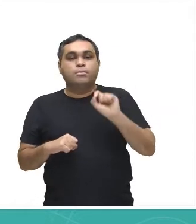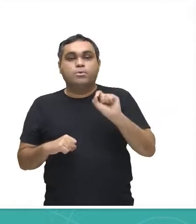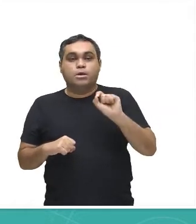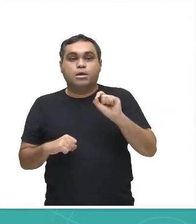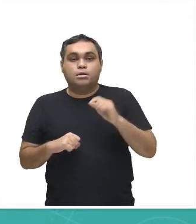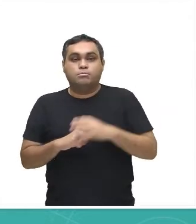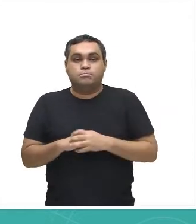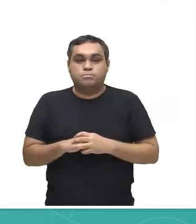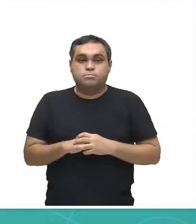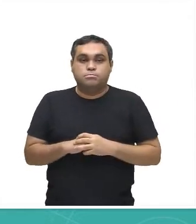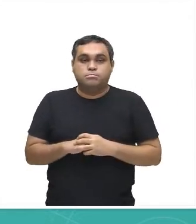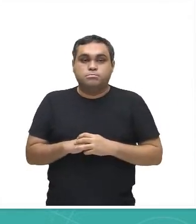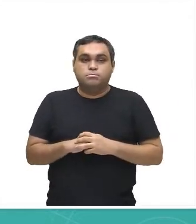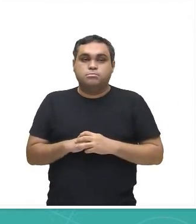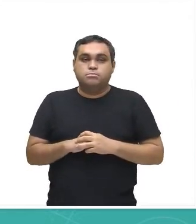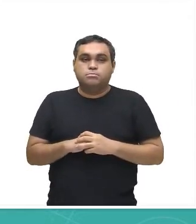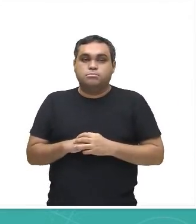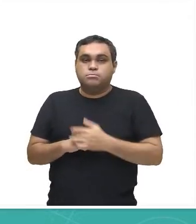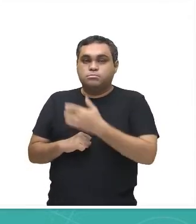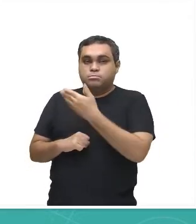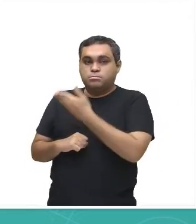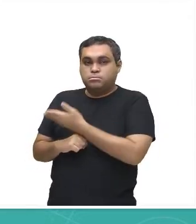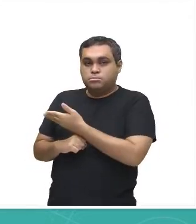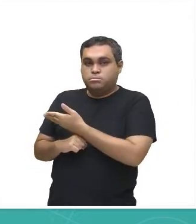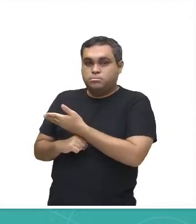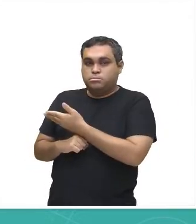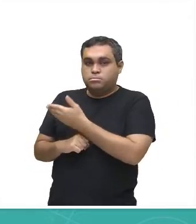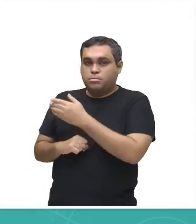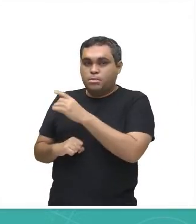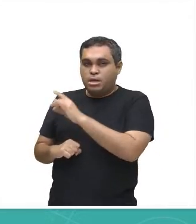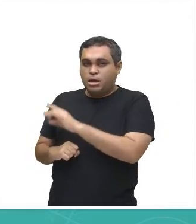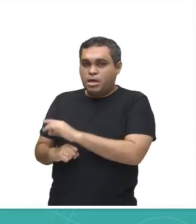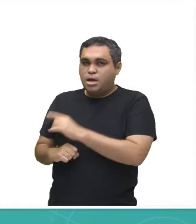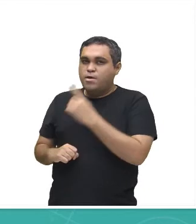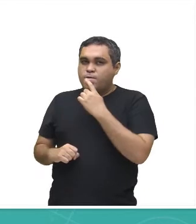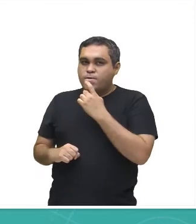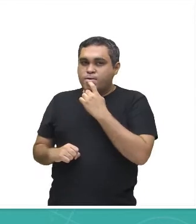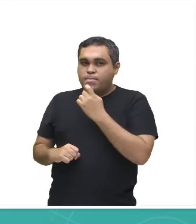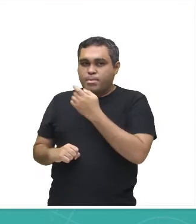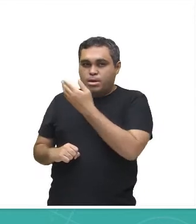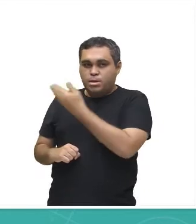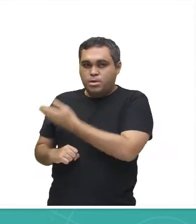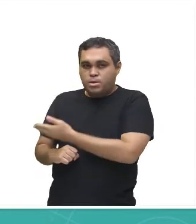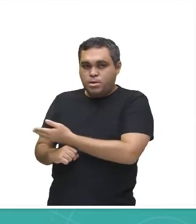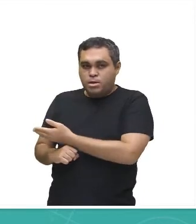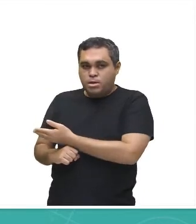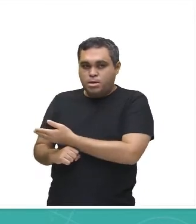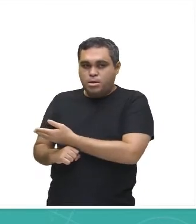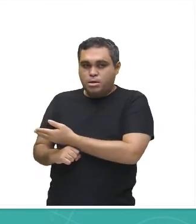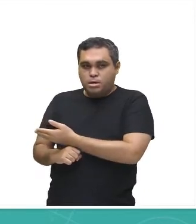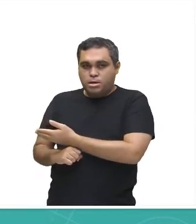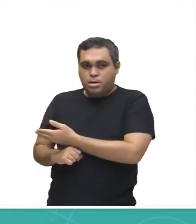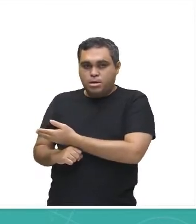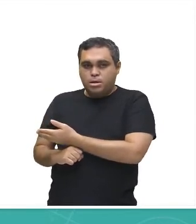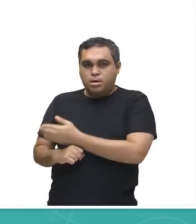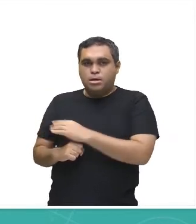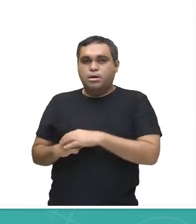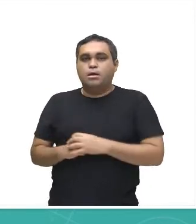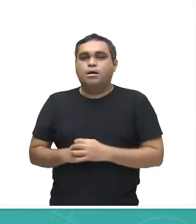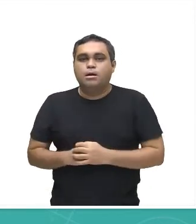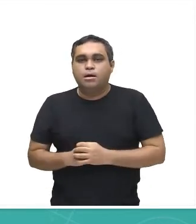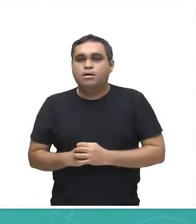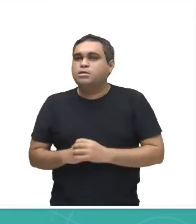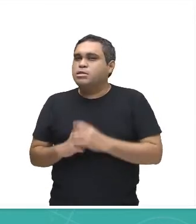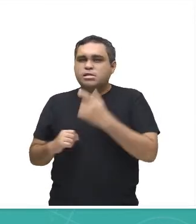surface, transport, the corner, floor, specific places. Tá tudo em inglês,